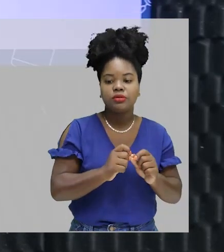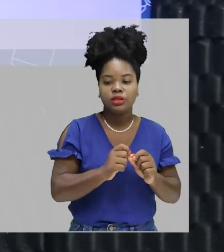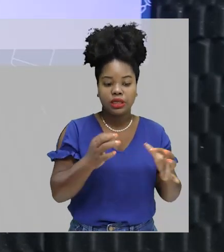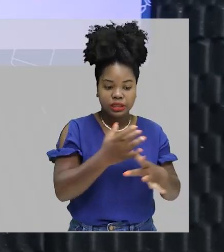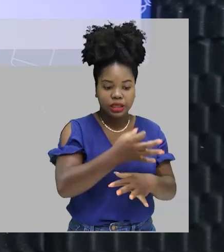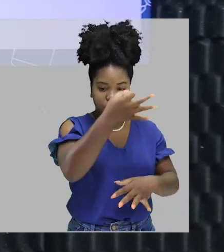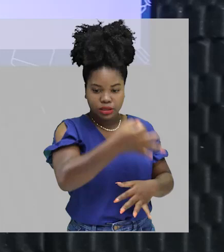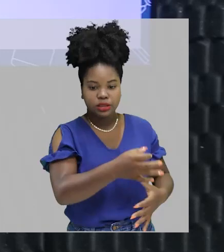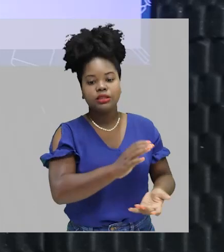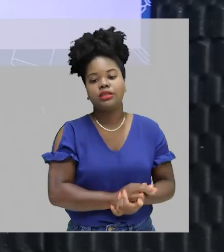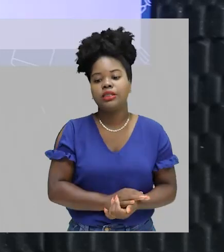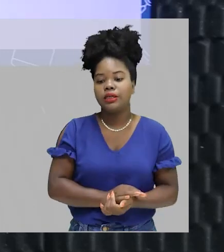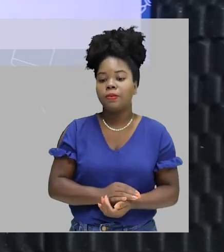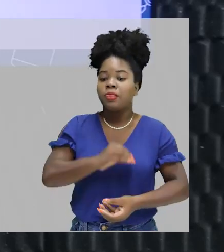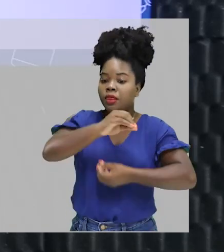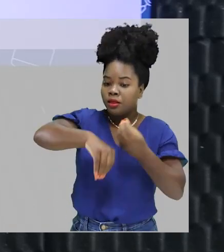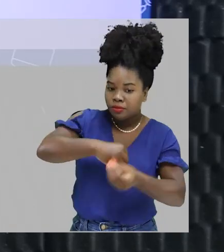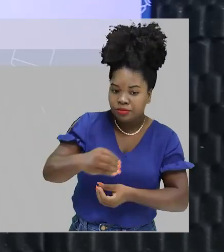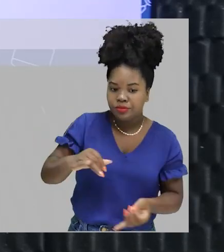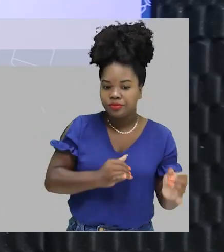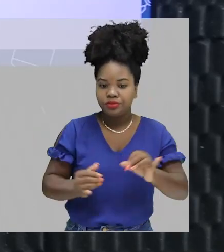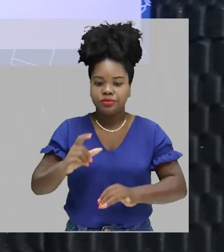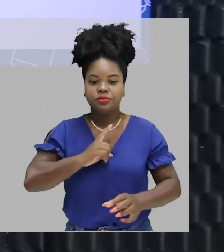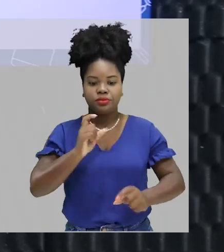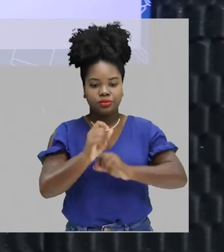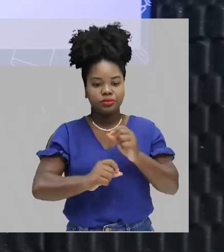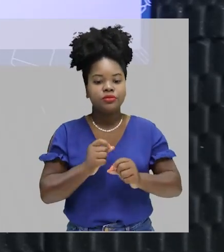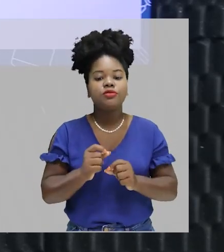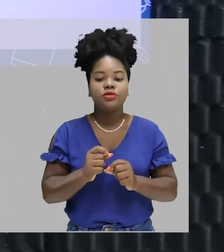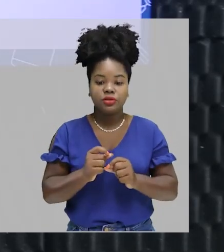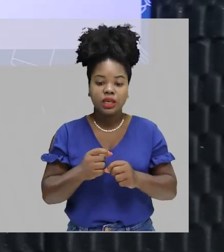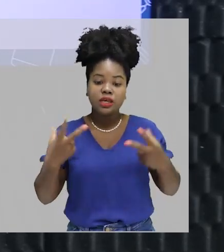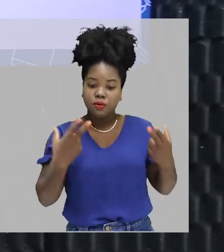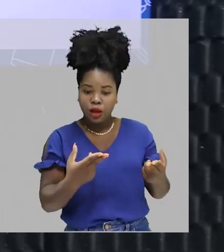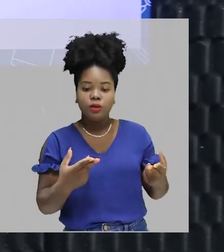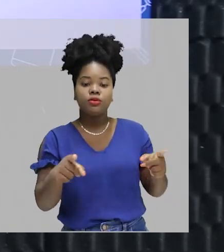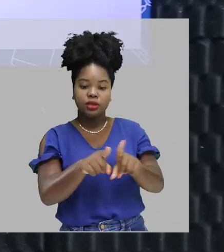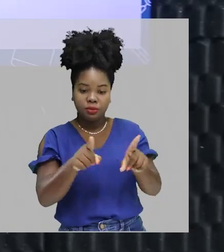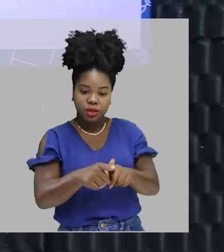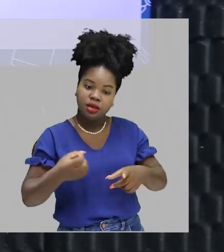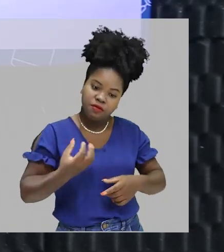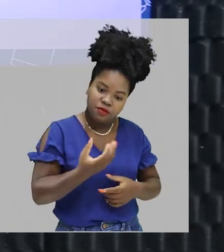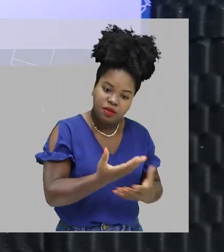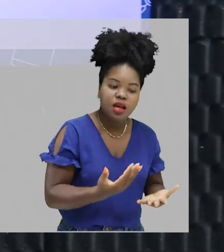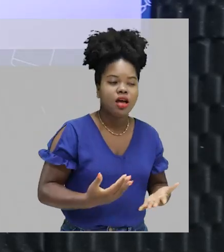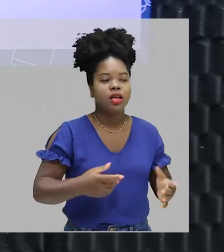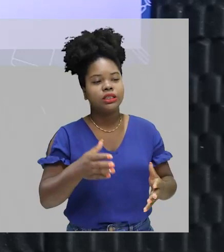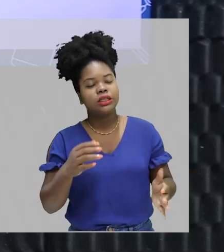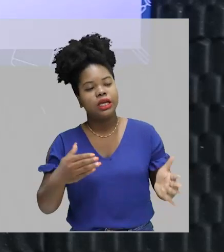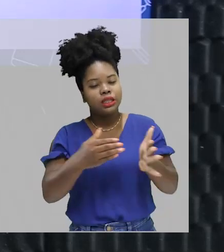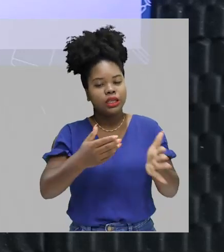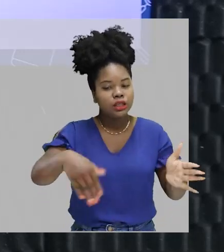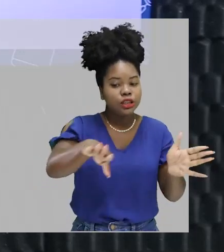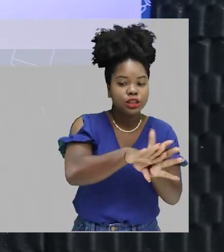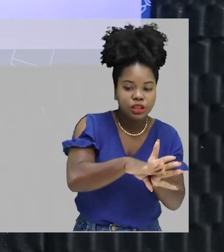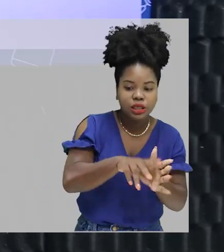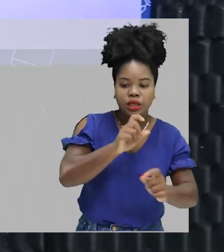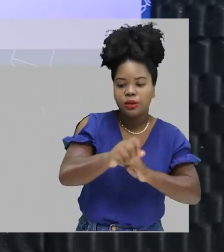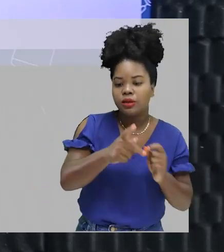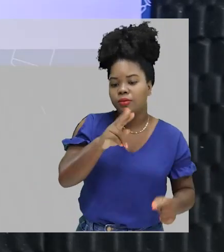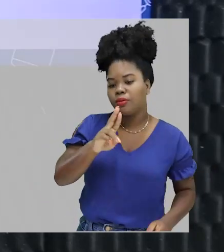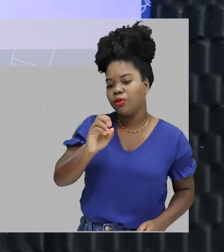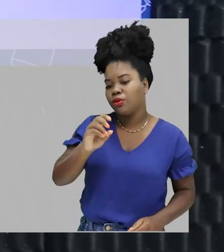ó, percorrem várias reações, ou seja, várias etapas, até chegar ao